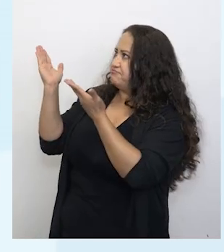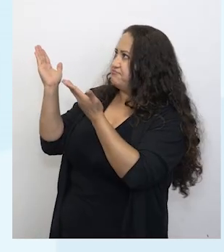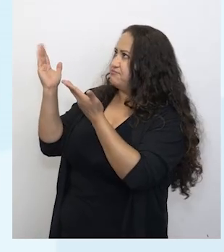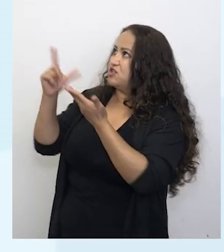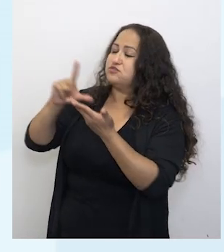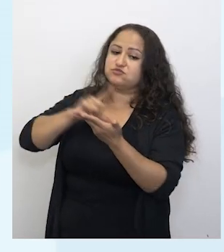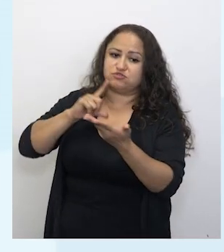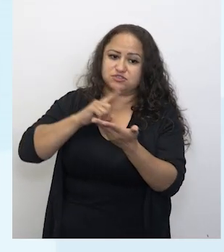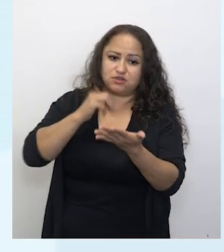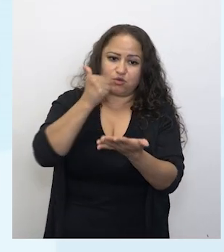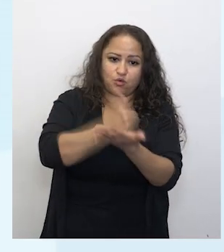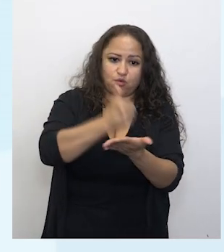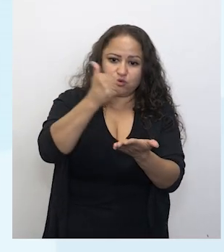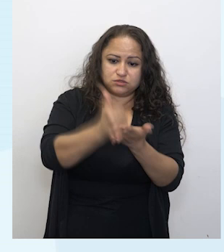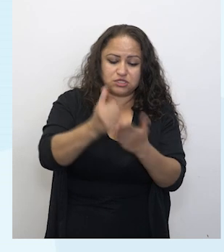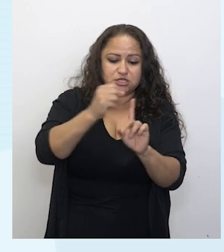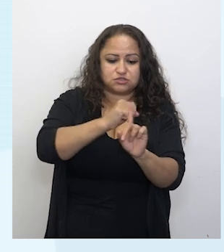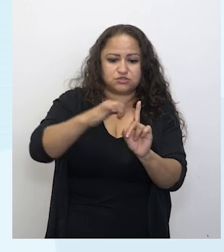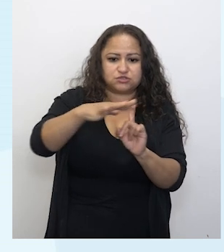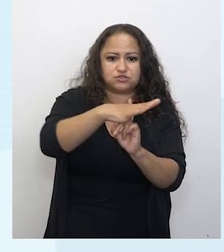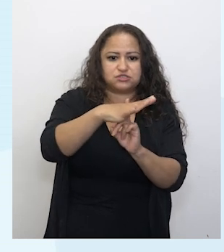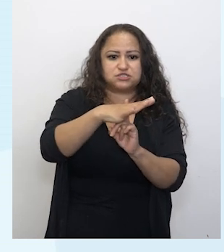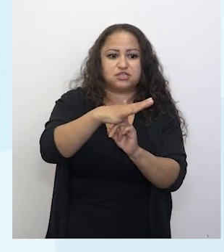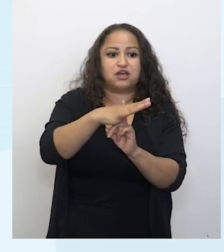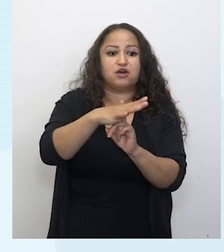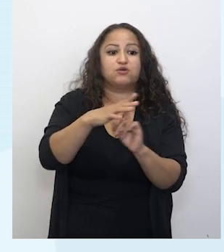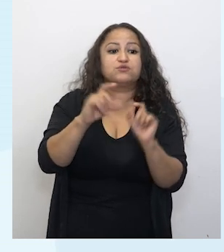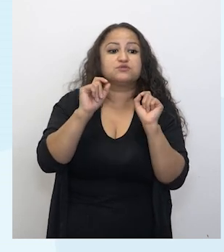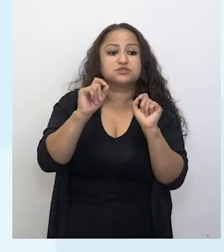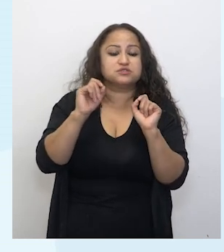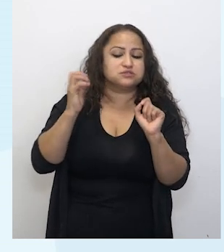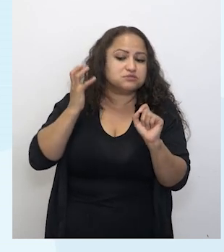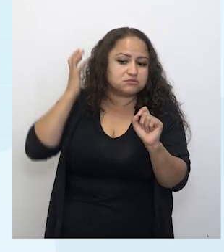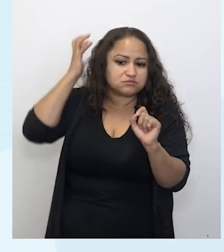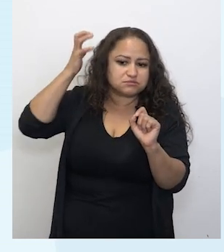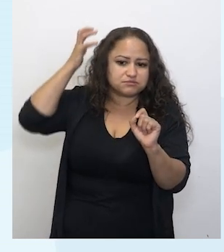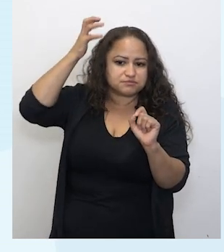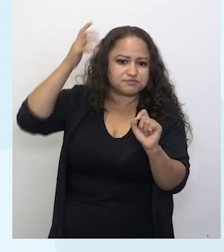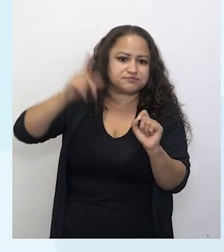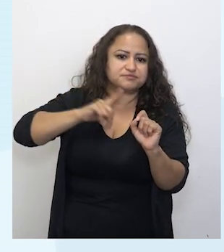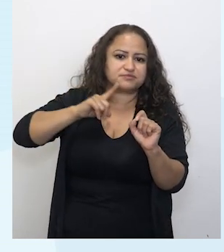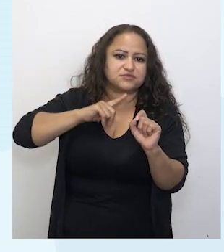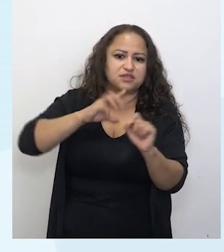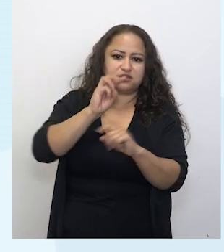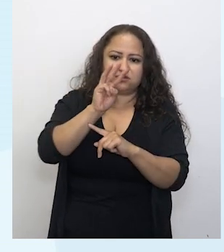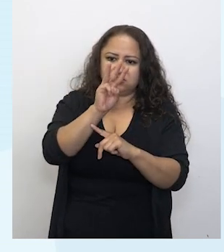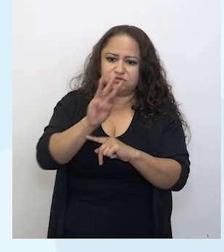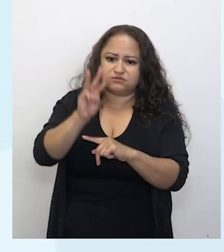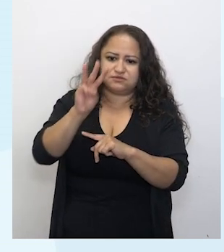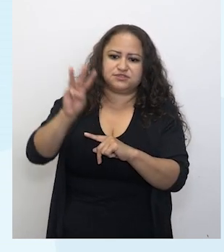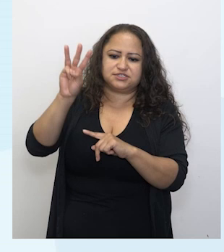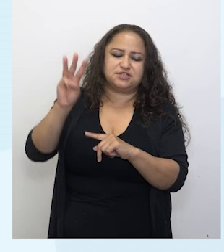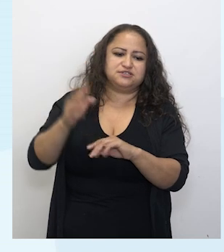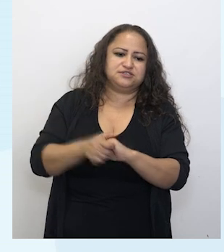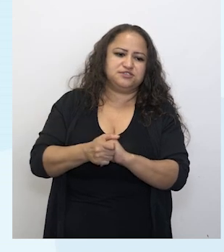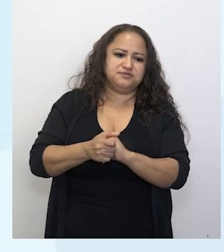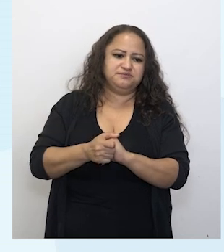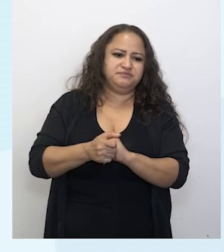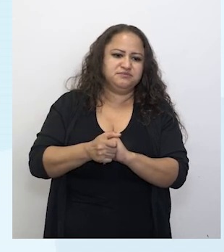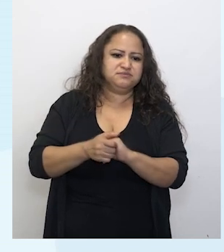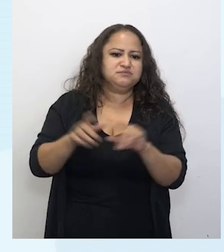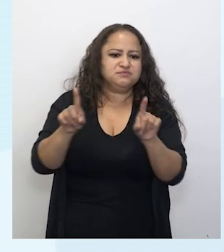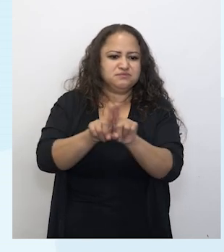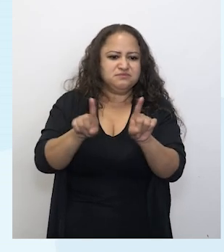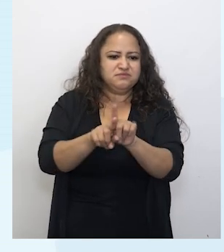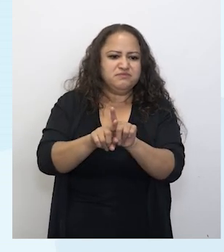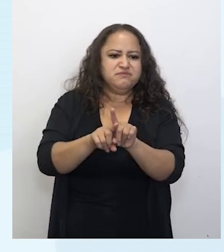Contrato Social, do próprio Jean-Jacques Rousseau, que está em domínio público, nesse site que eu coloquei aí para vocês. Uma obra